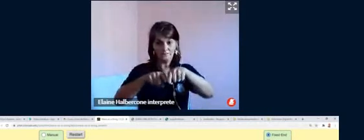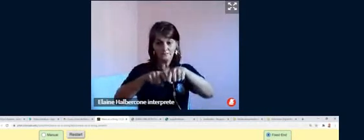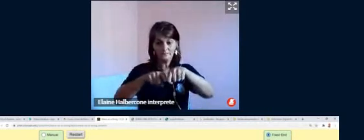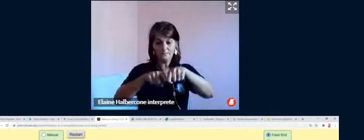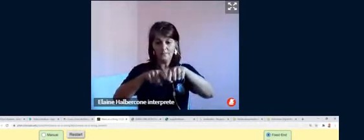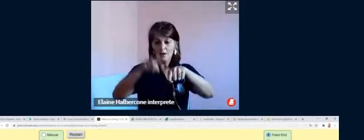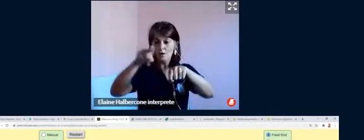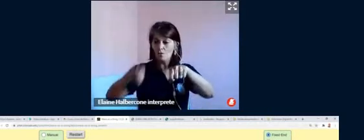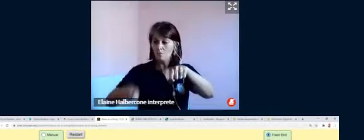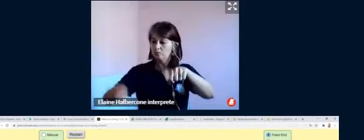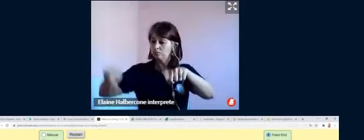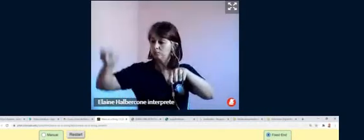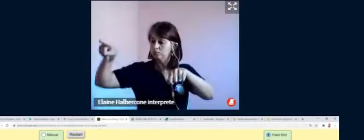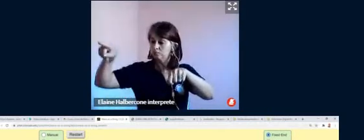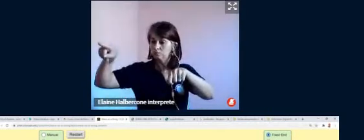pulso. Então, vou devagarzinho.